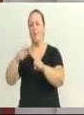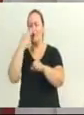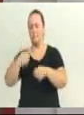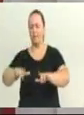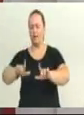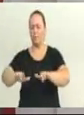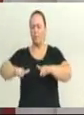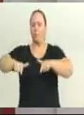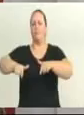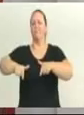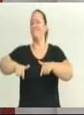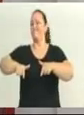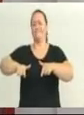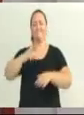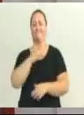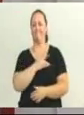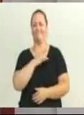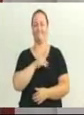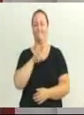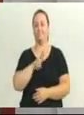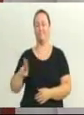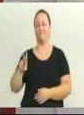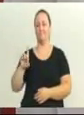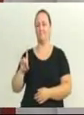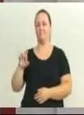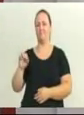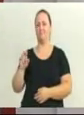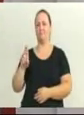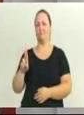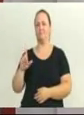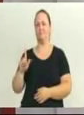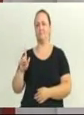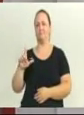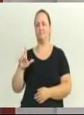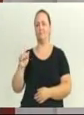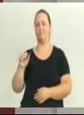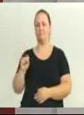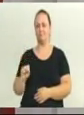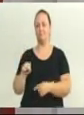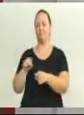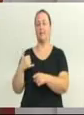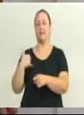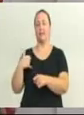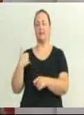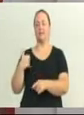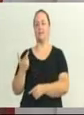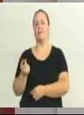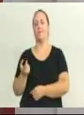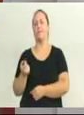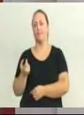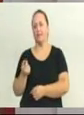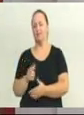nome dele é Douglas. É Douglas Xavier da Costa, 20 anos, já tem, inclusive,